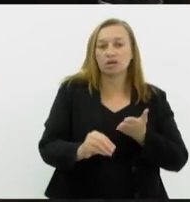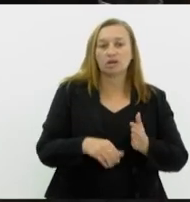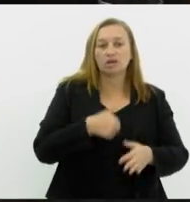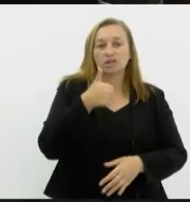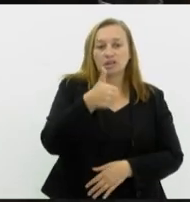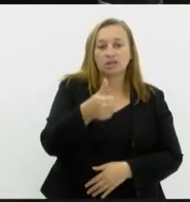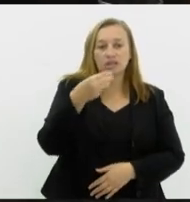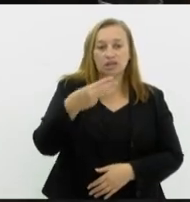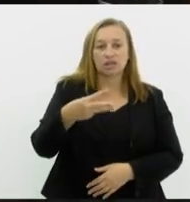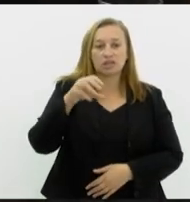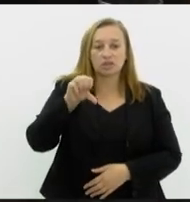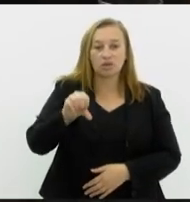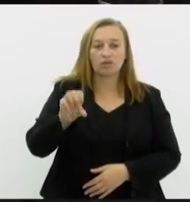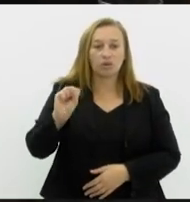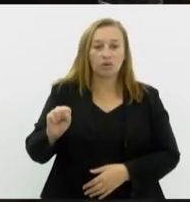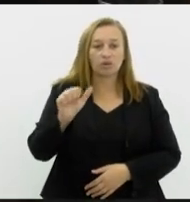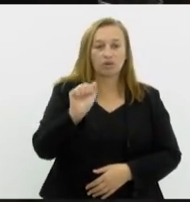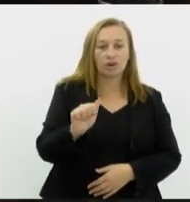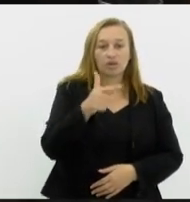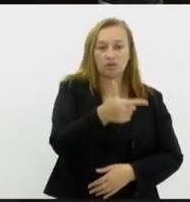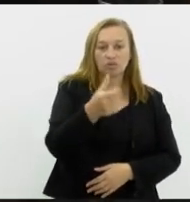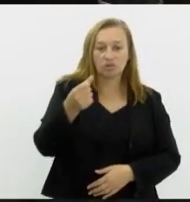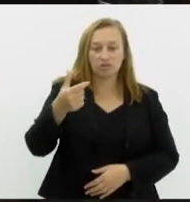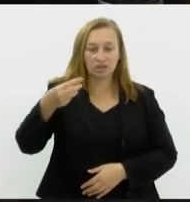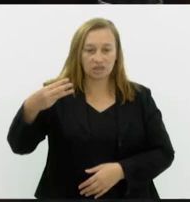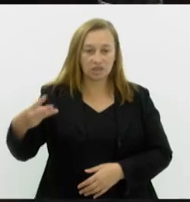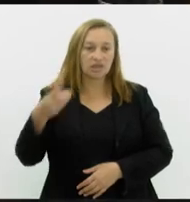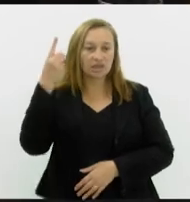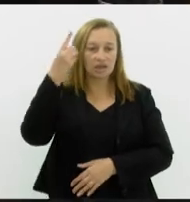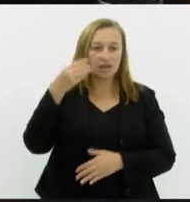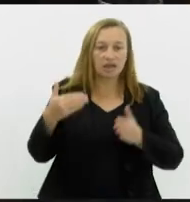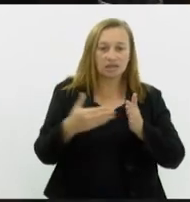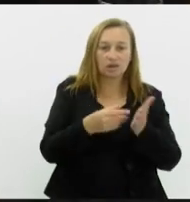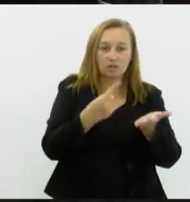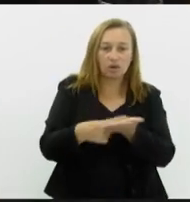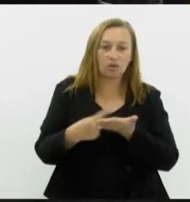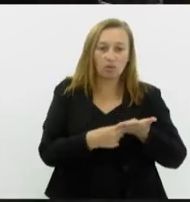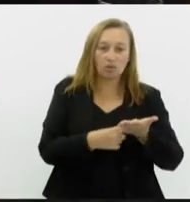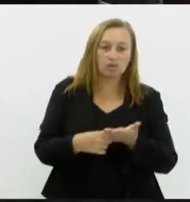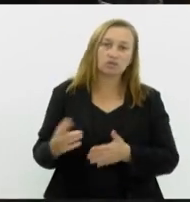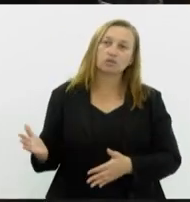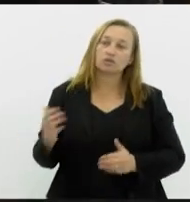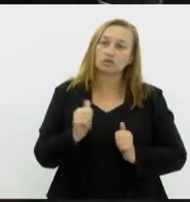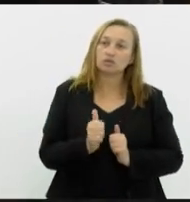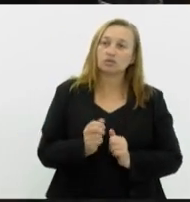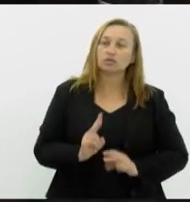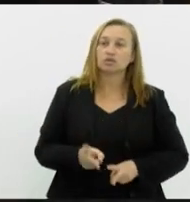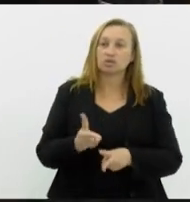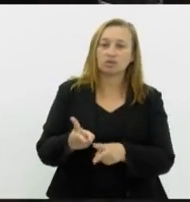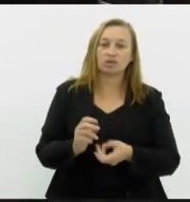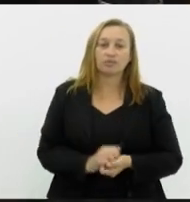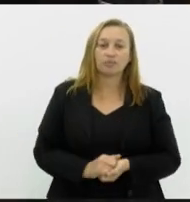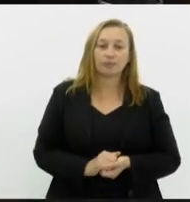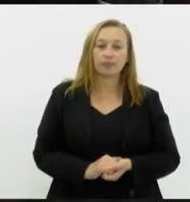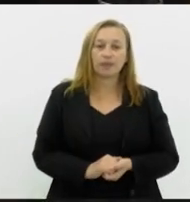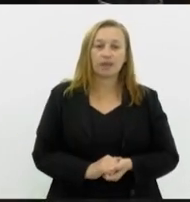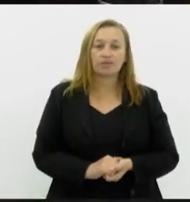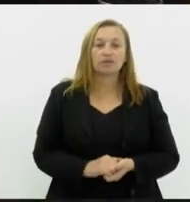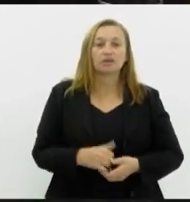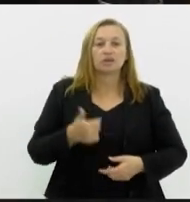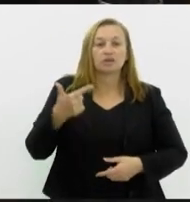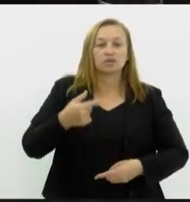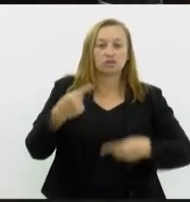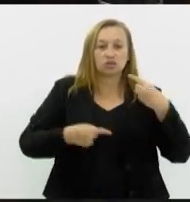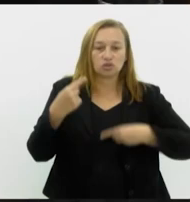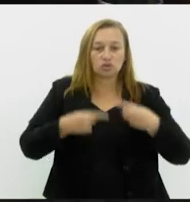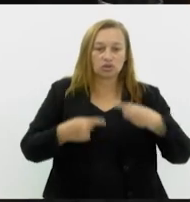1398A de 2023, até que se tenha um acordo. Vou seguir para o próximo. Em segunda